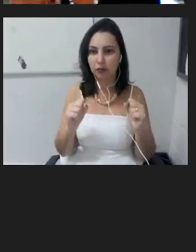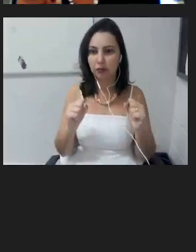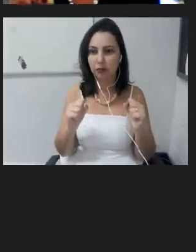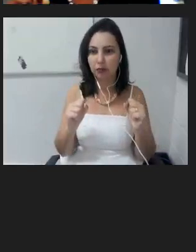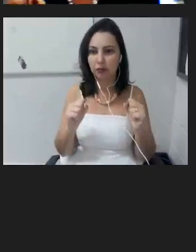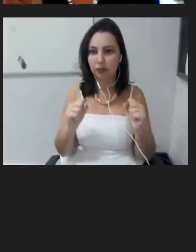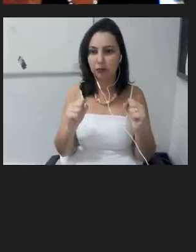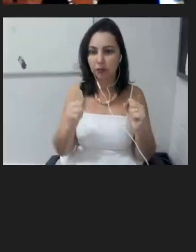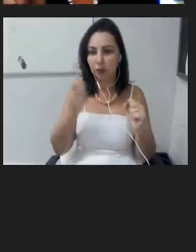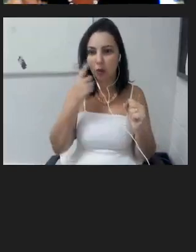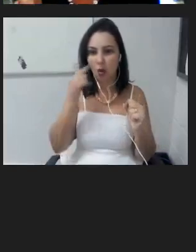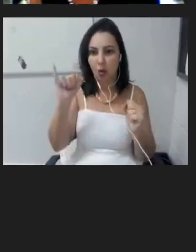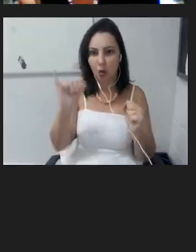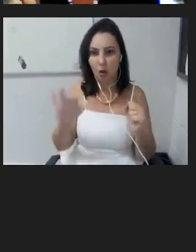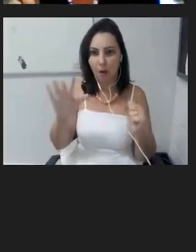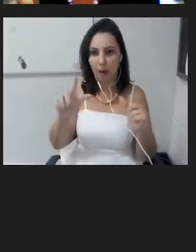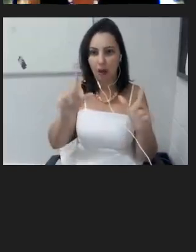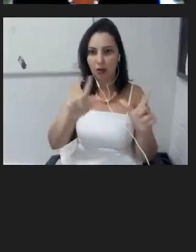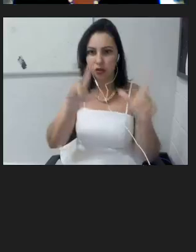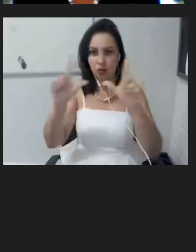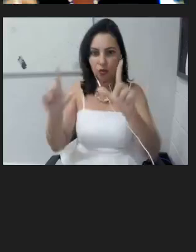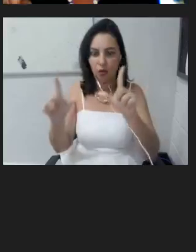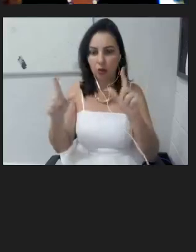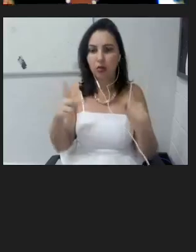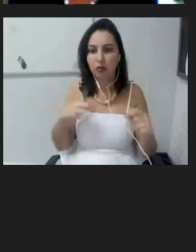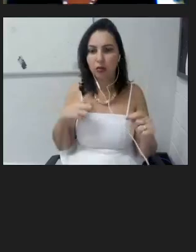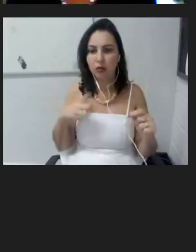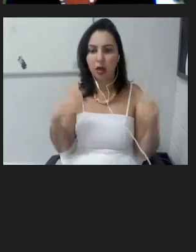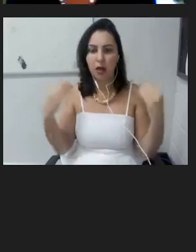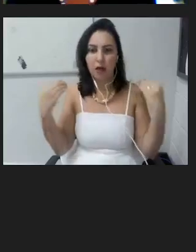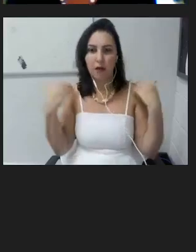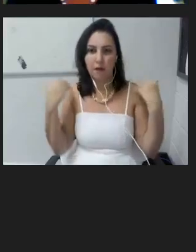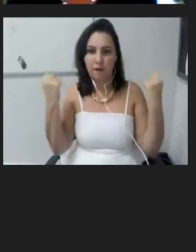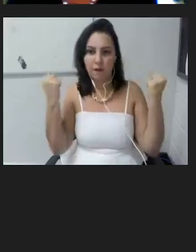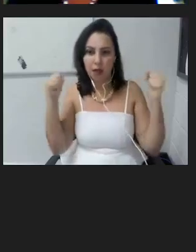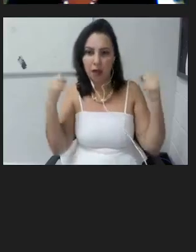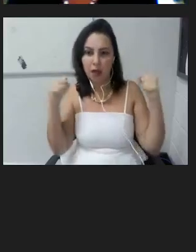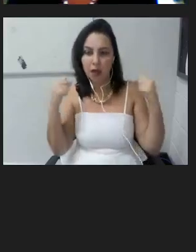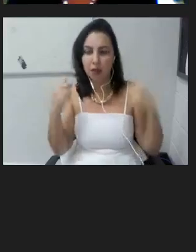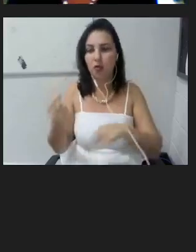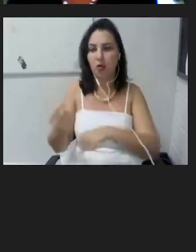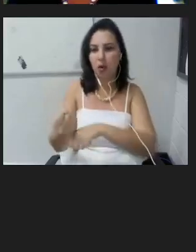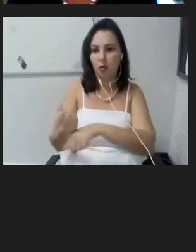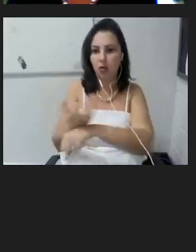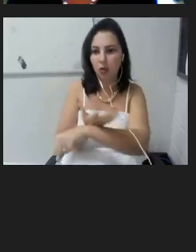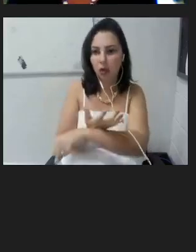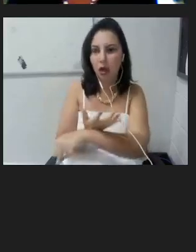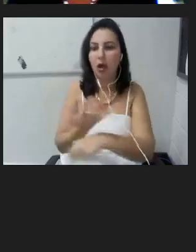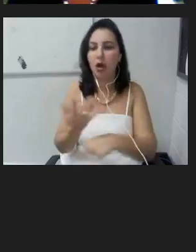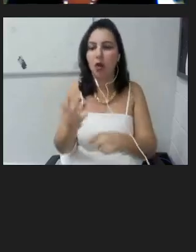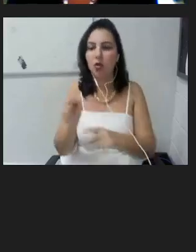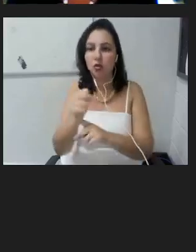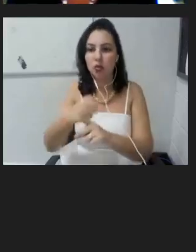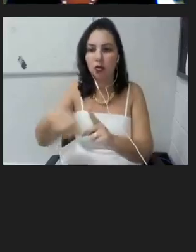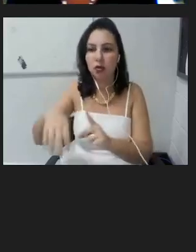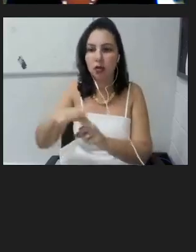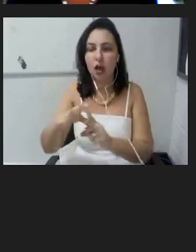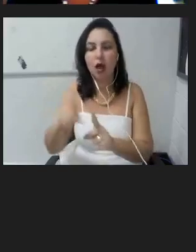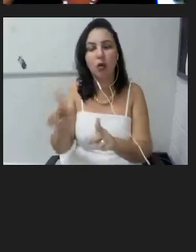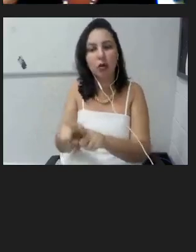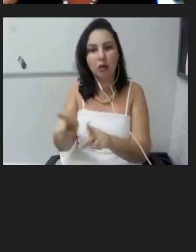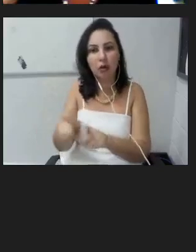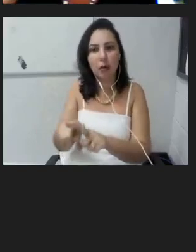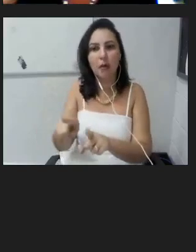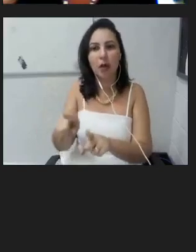nessa imagem, tanto numa dimensão física, como numa dimensão emocional, como numa dimensão social, como numa